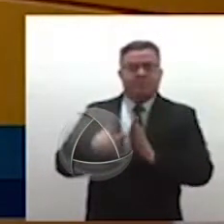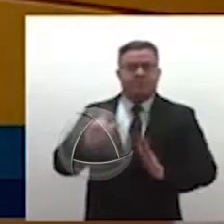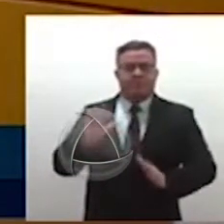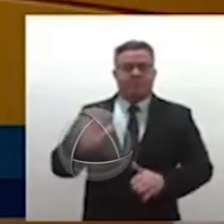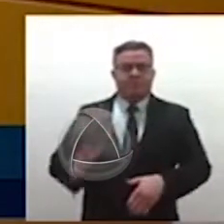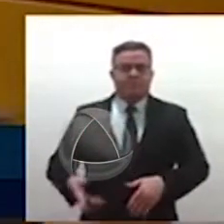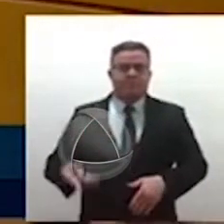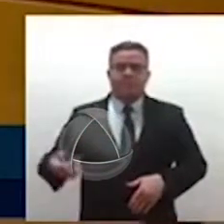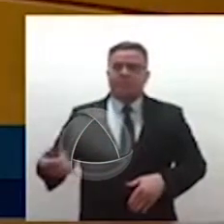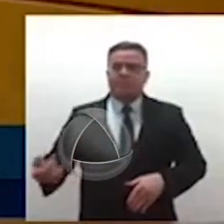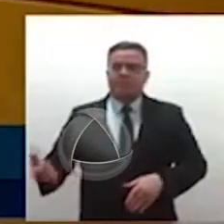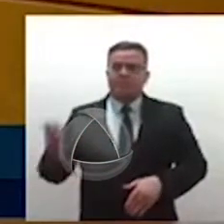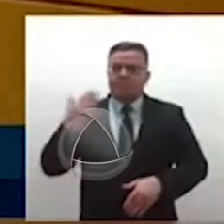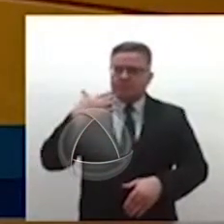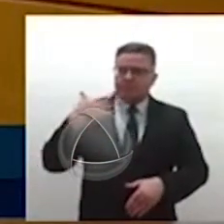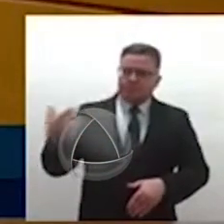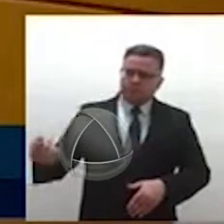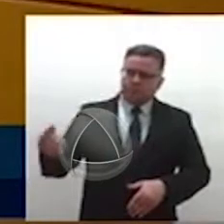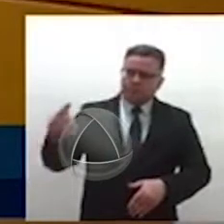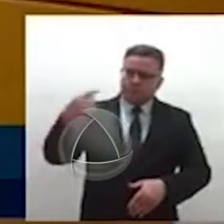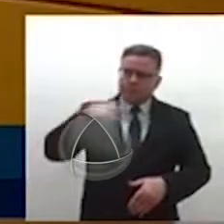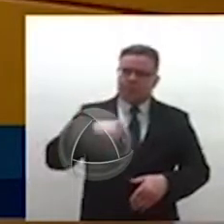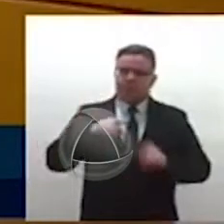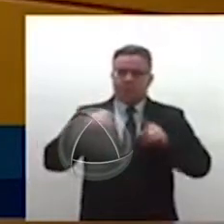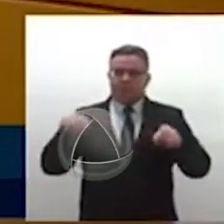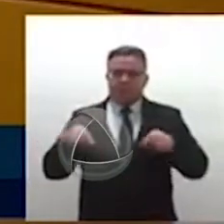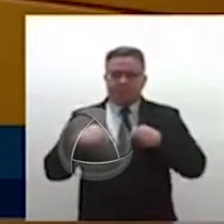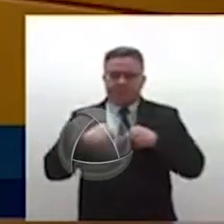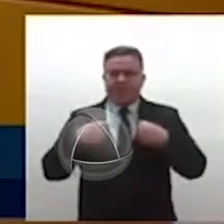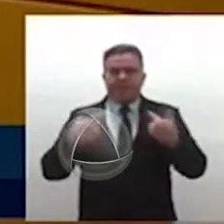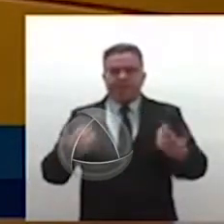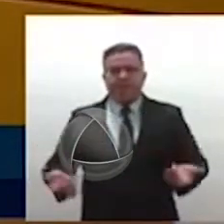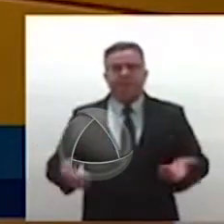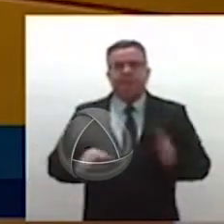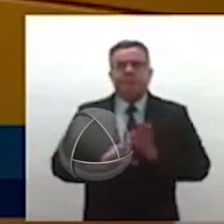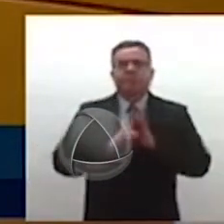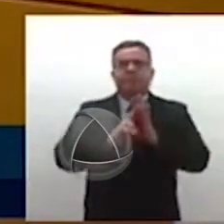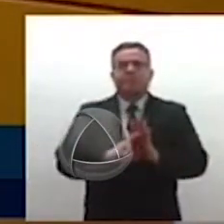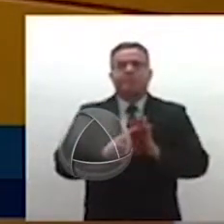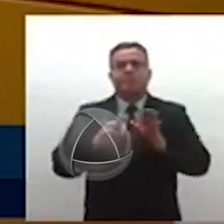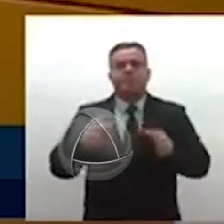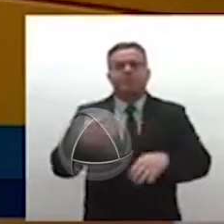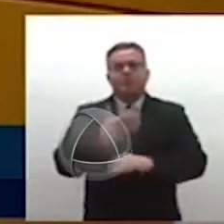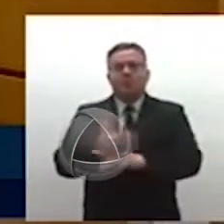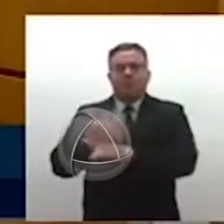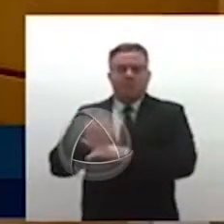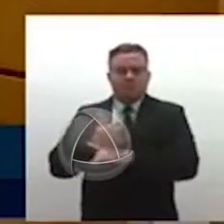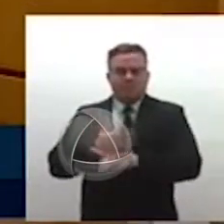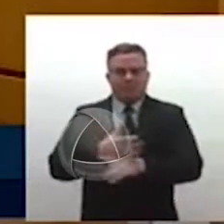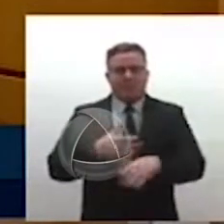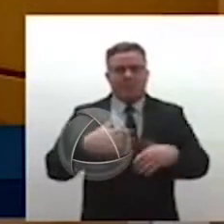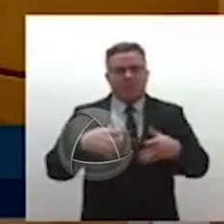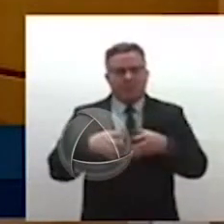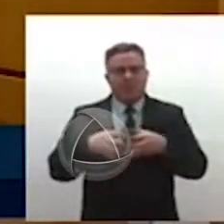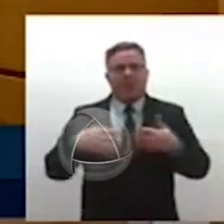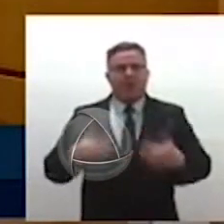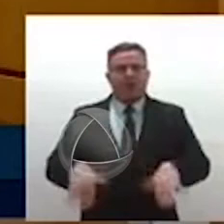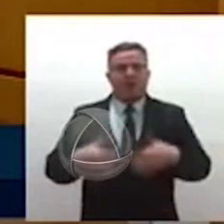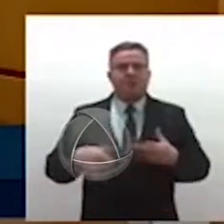no meu gabinete uma reunião com representantes da população em situação de rua no estado de Sergipe e também